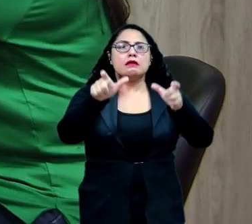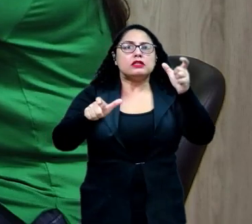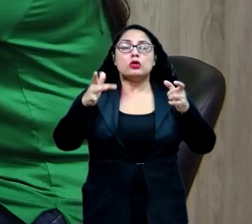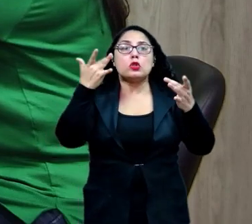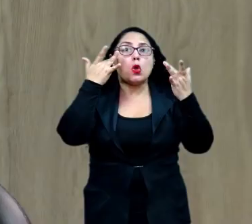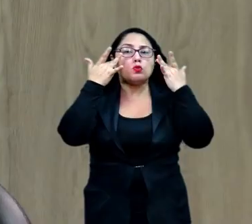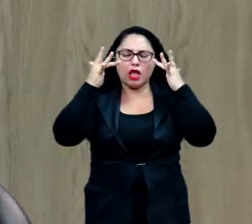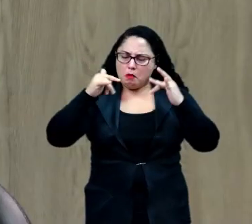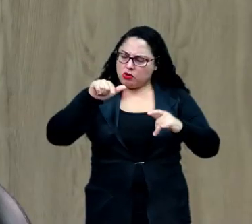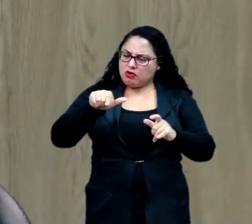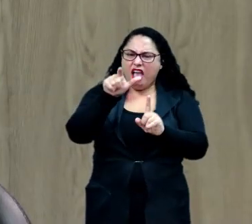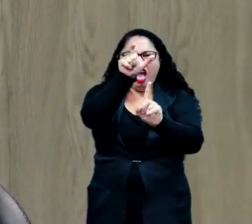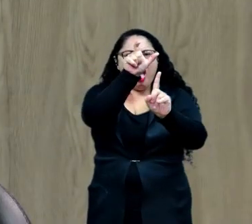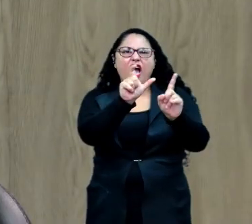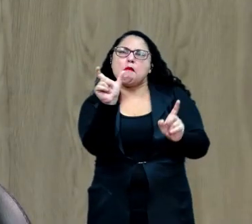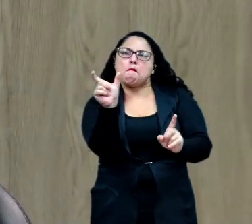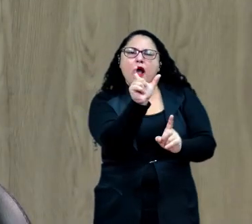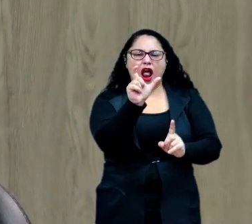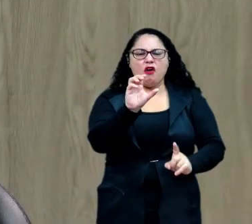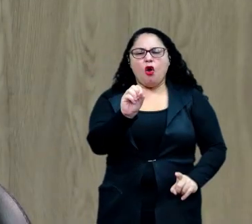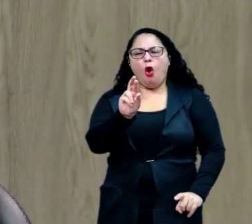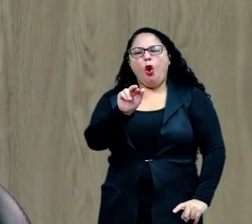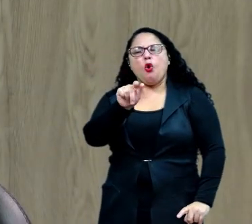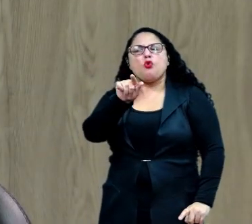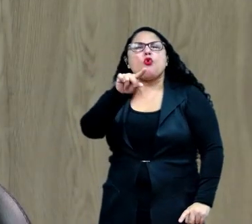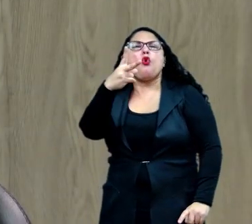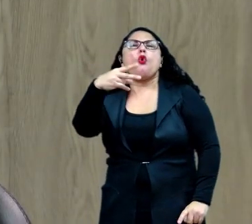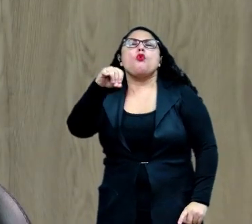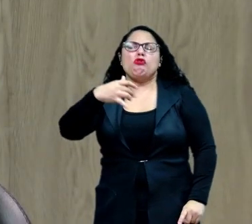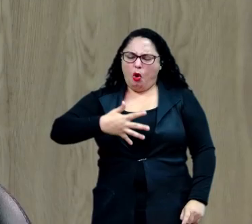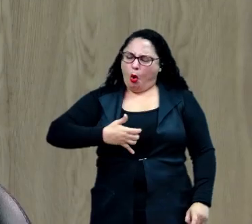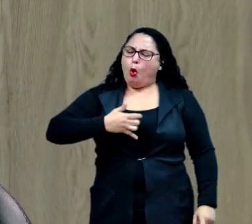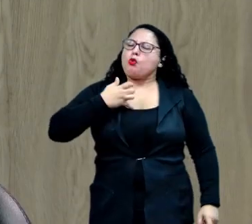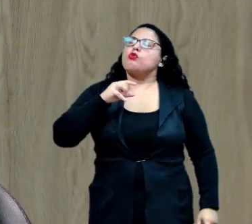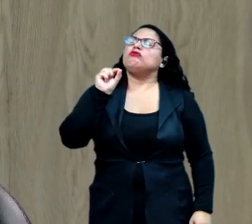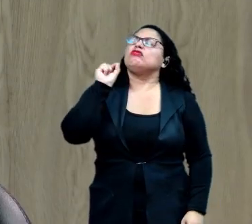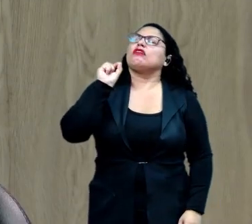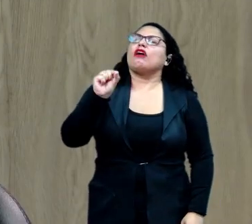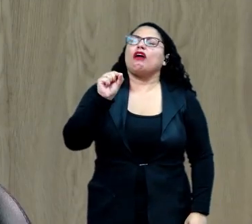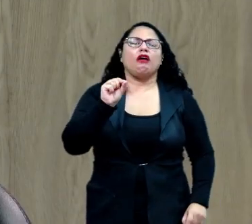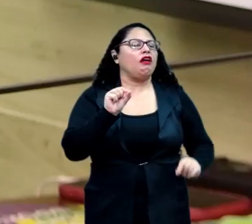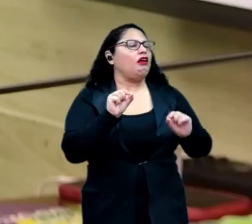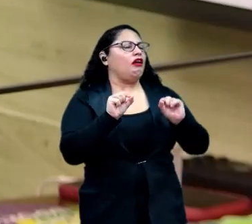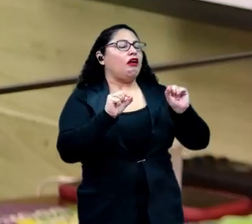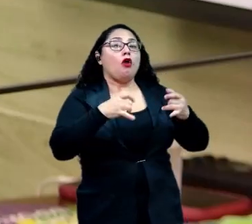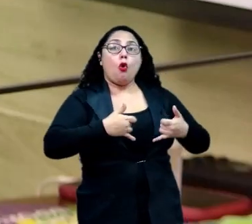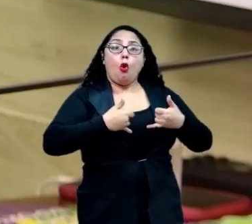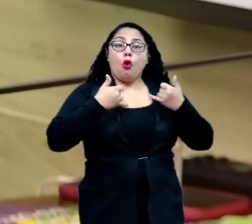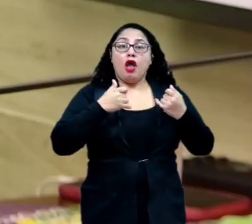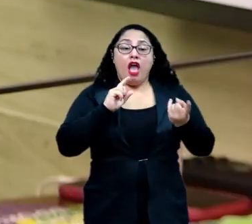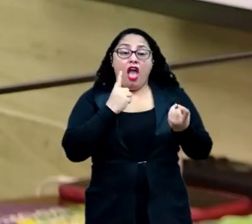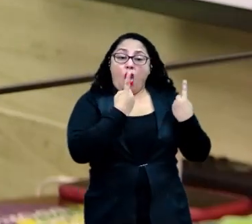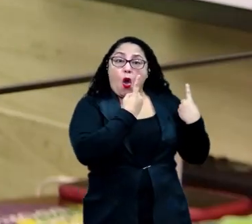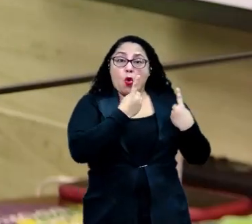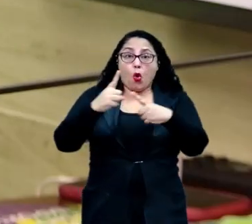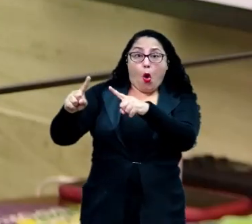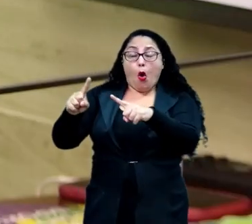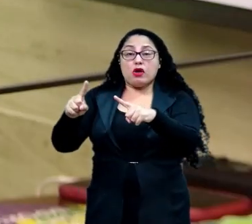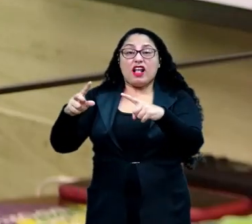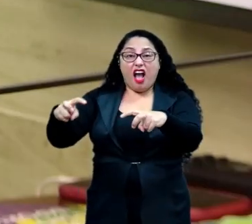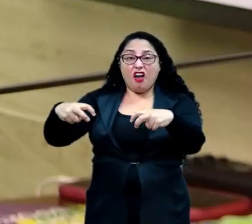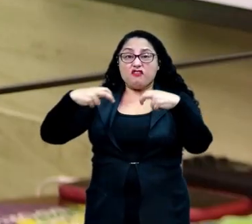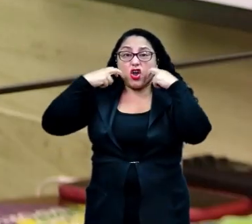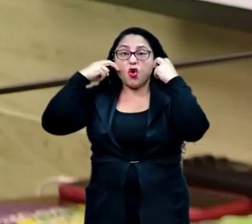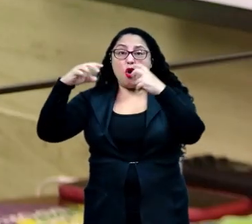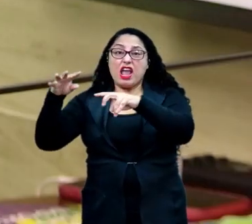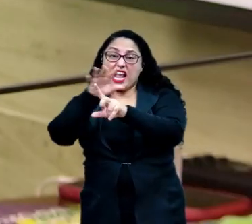é orgulho. E fica pensando, mas orgulho de quê? Né? O orgulho é o avesso à vergonha que a sociedade